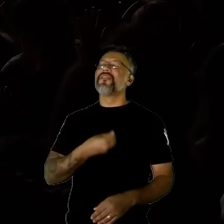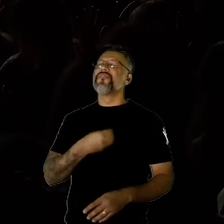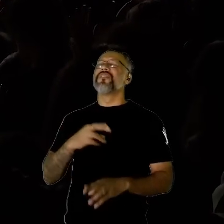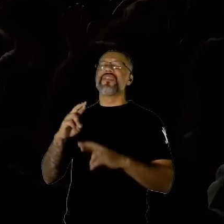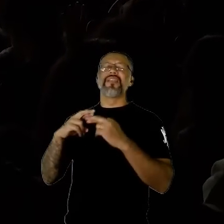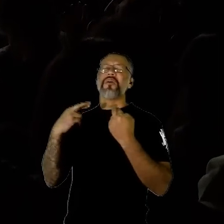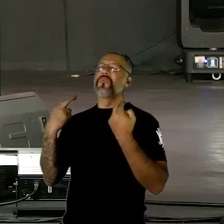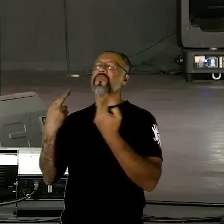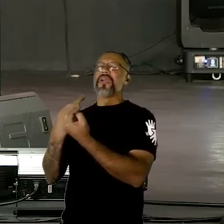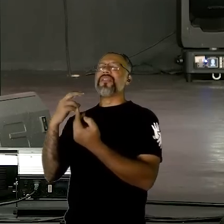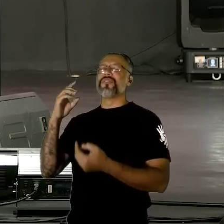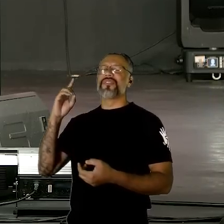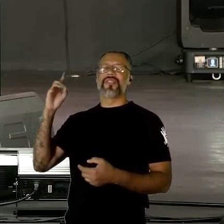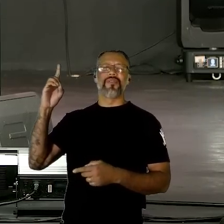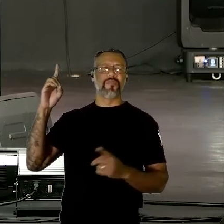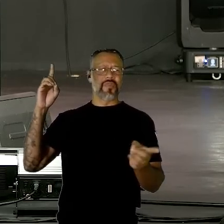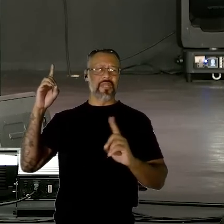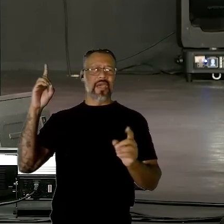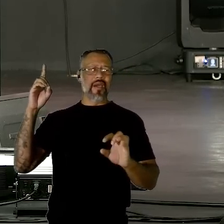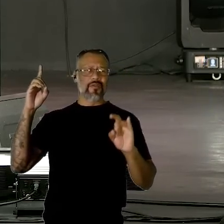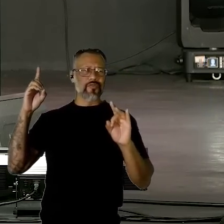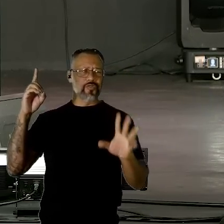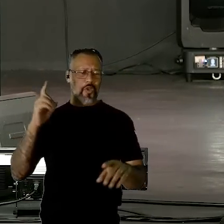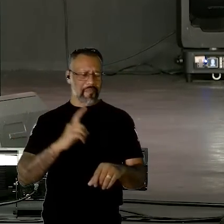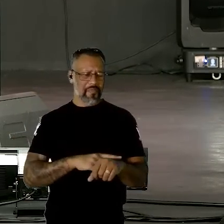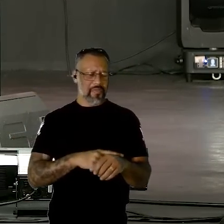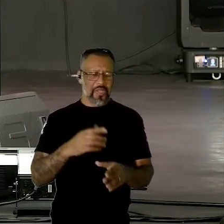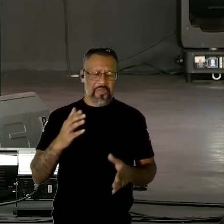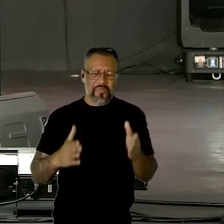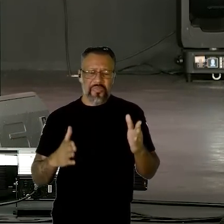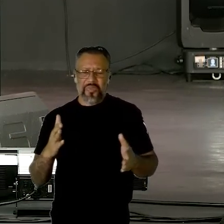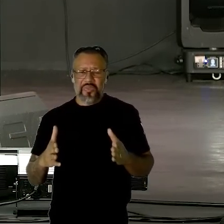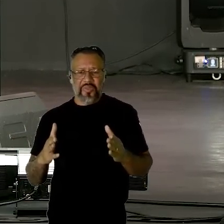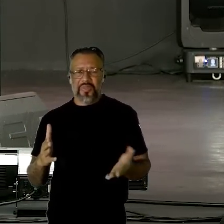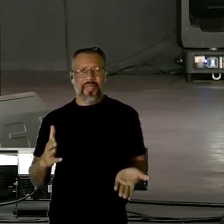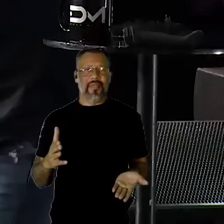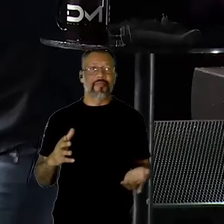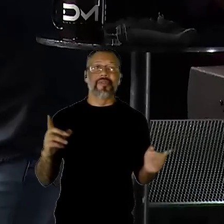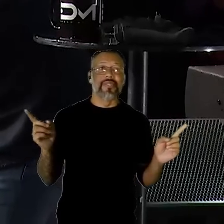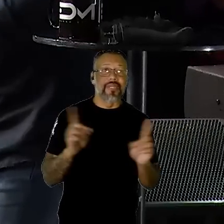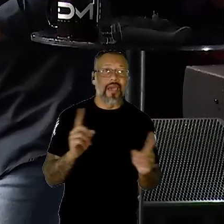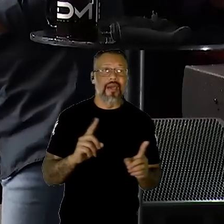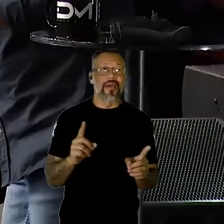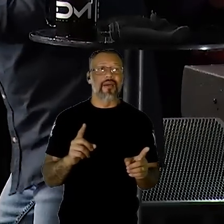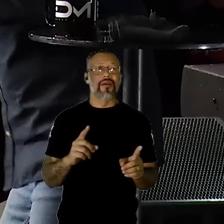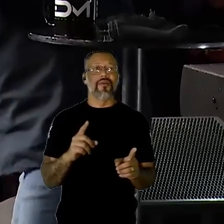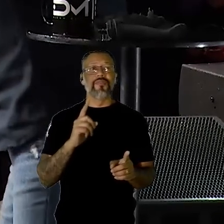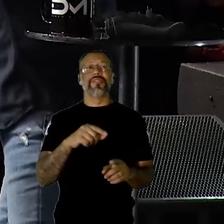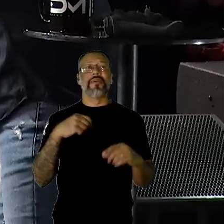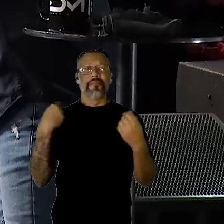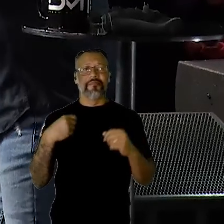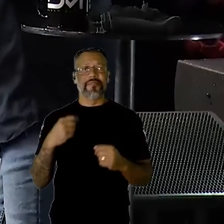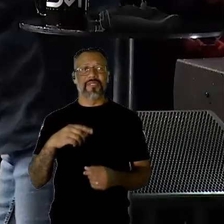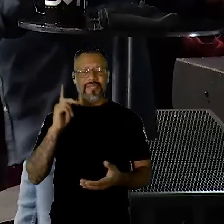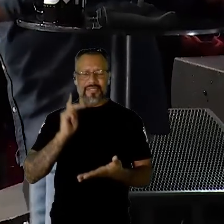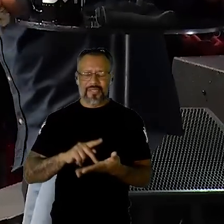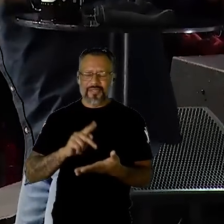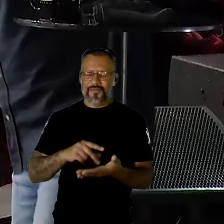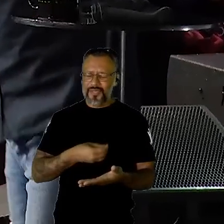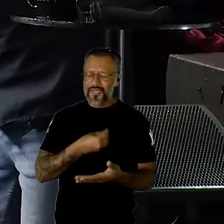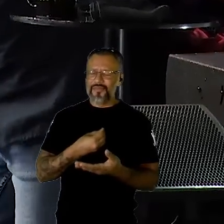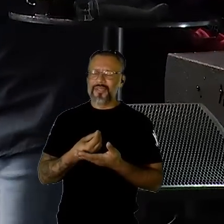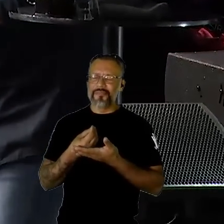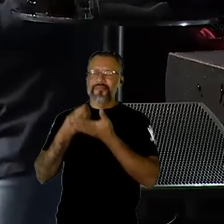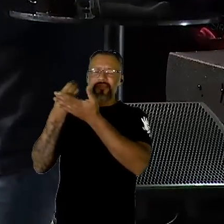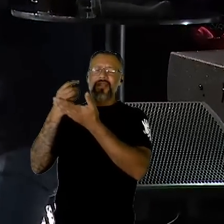Jesus não é um passatempo não é uma Não é porque eu tô desocupado Não é porque eu tô desempregado Não é porque eu tive câncer